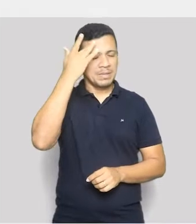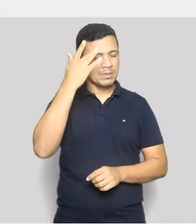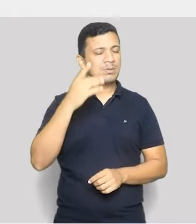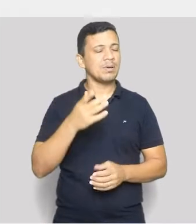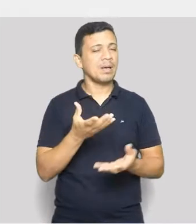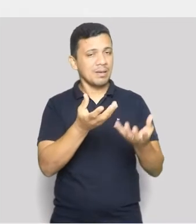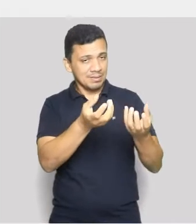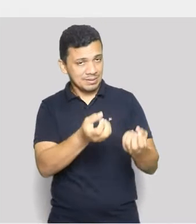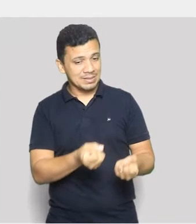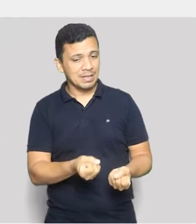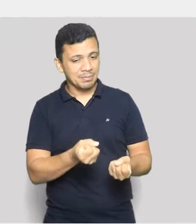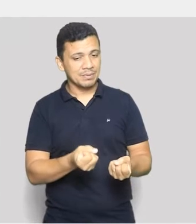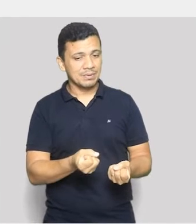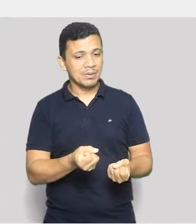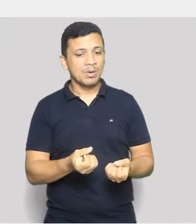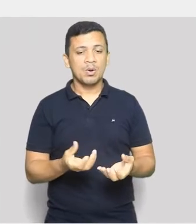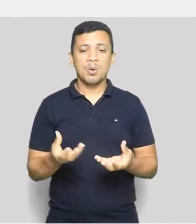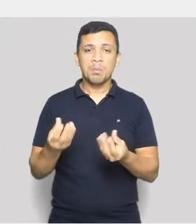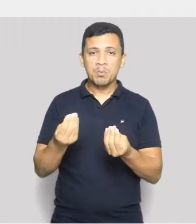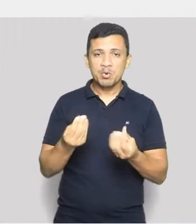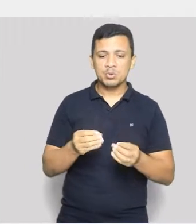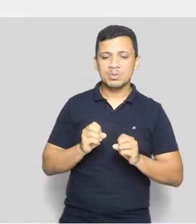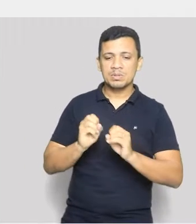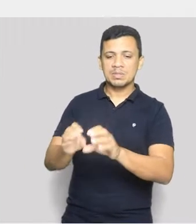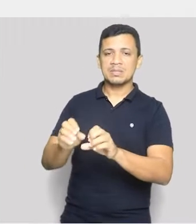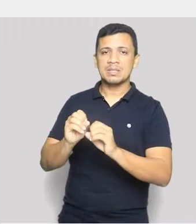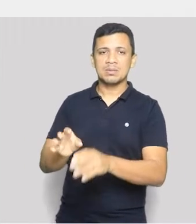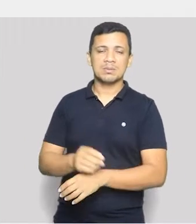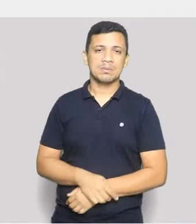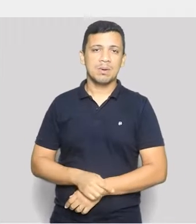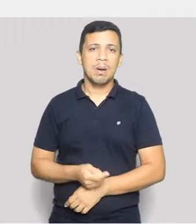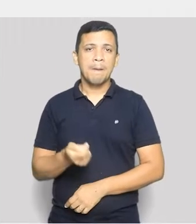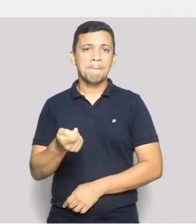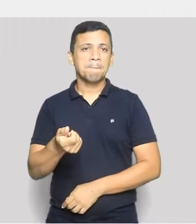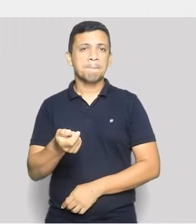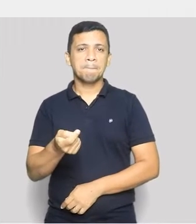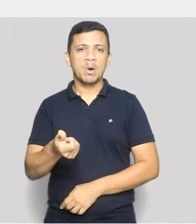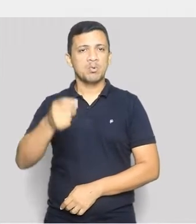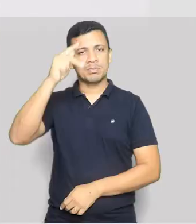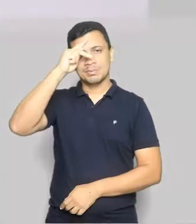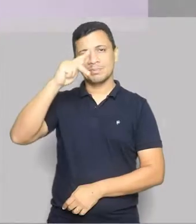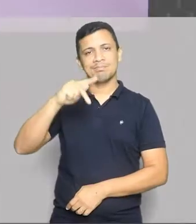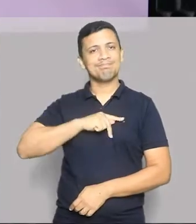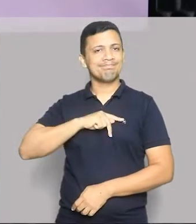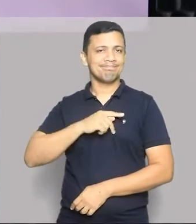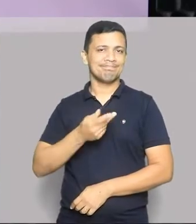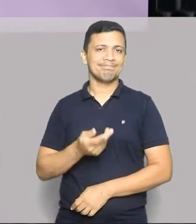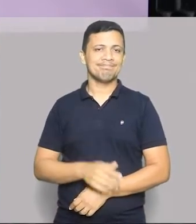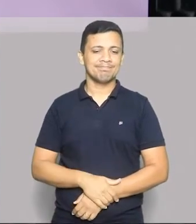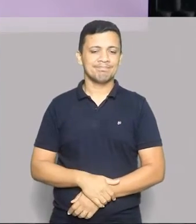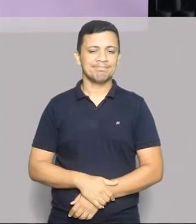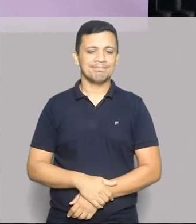recebe, muitos transmitem e poucos possuem. Né?